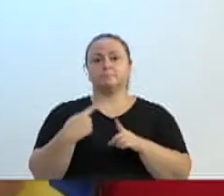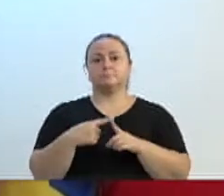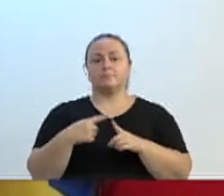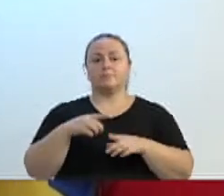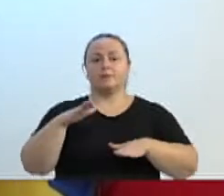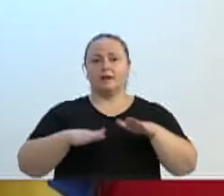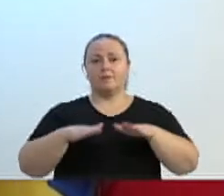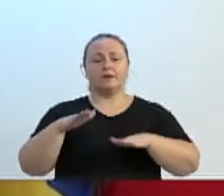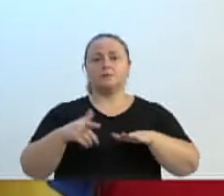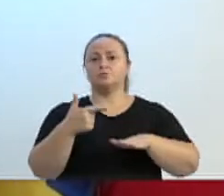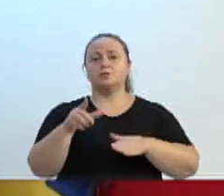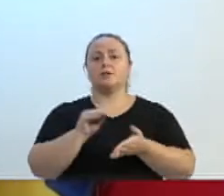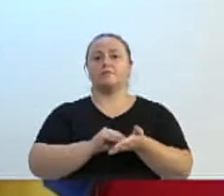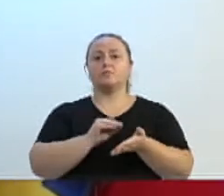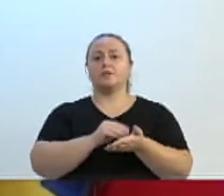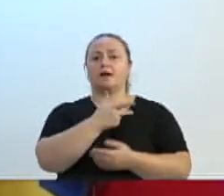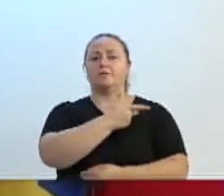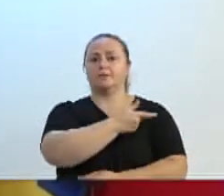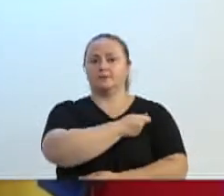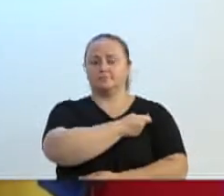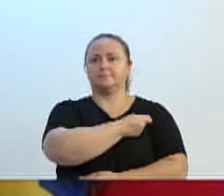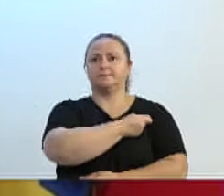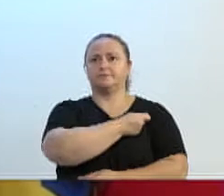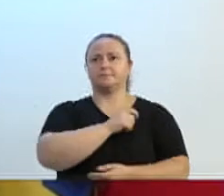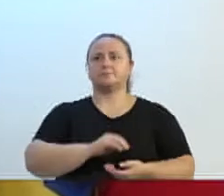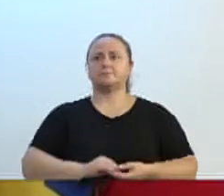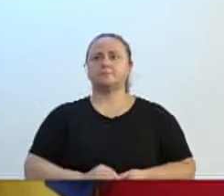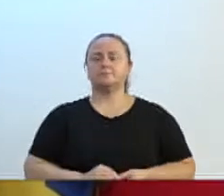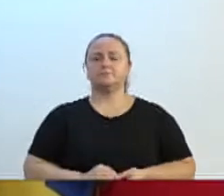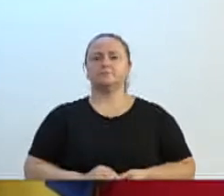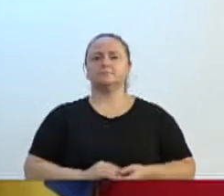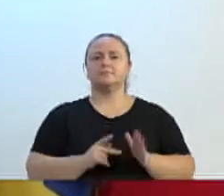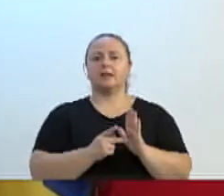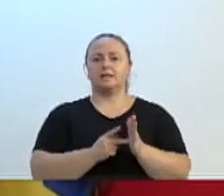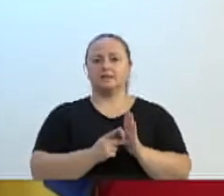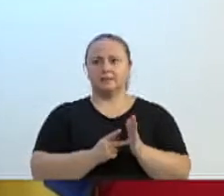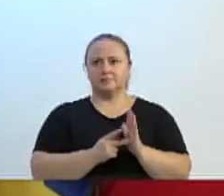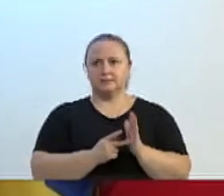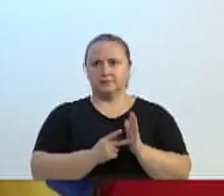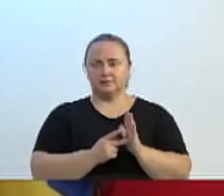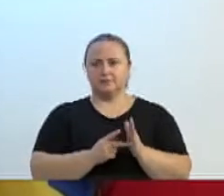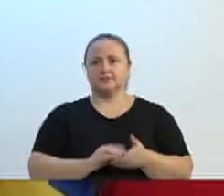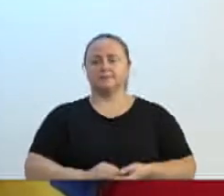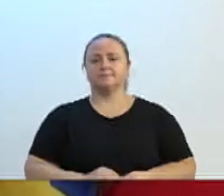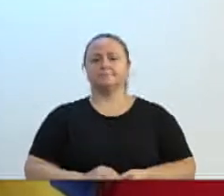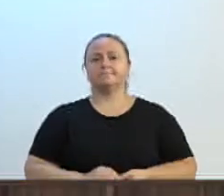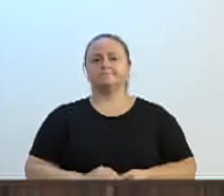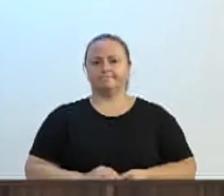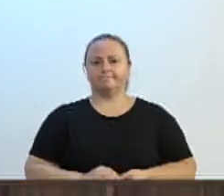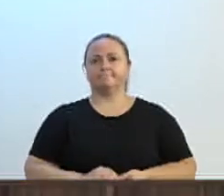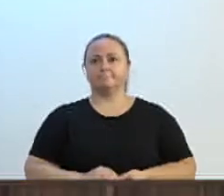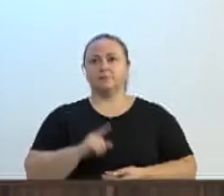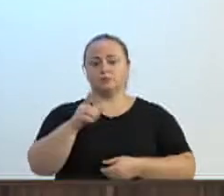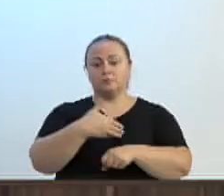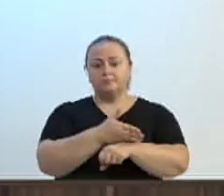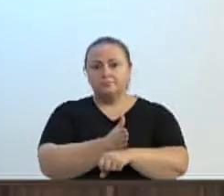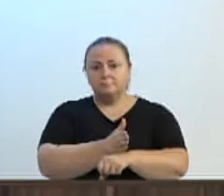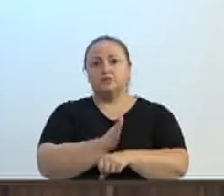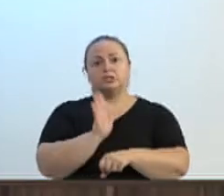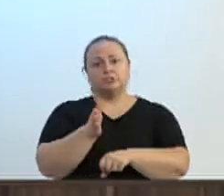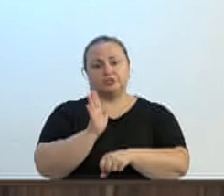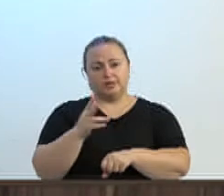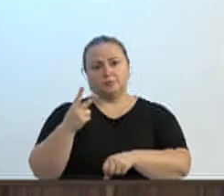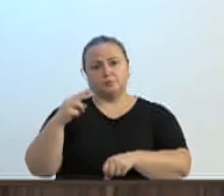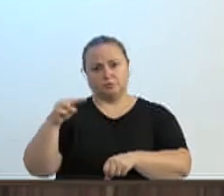não tinha essa vacina. E mais, o sindicato pediu uma reunião... Sérgio, só mais na verdade, você já tinha extrapolado os